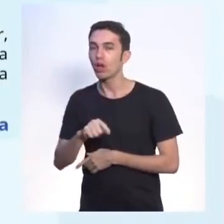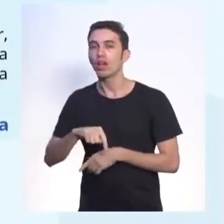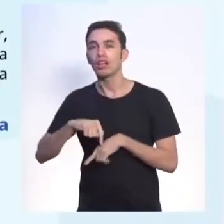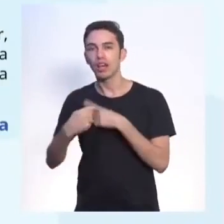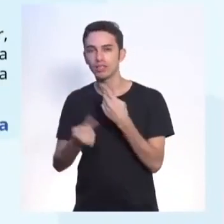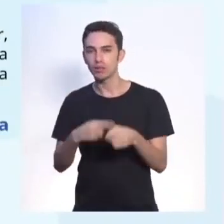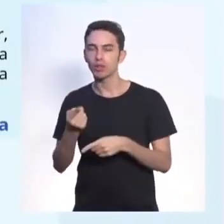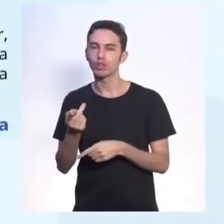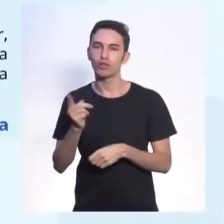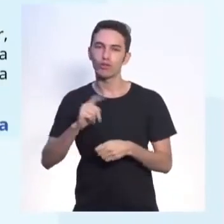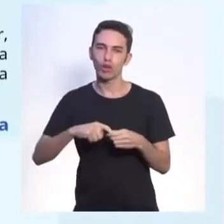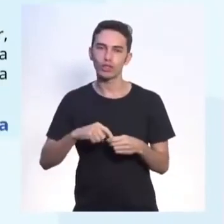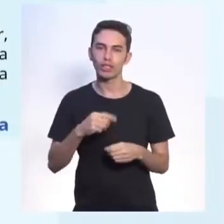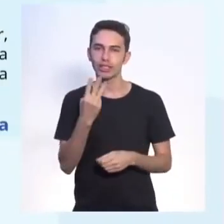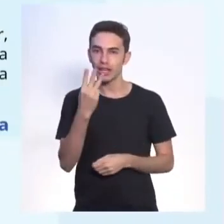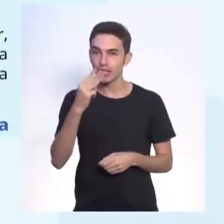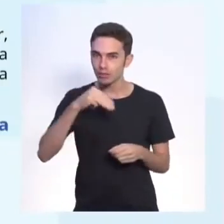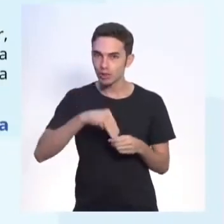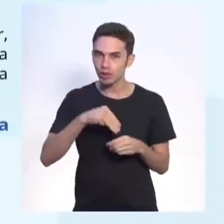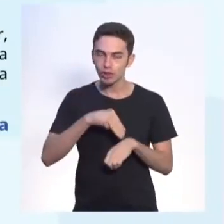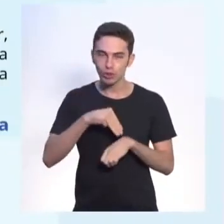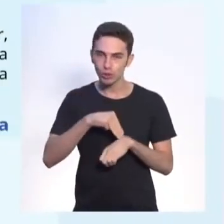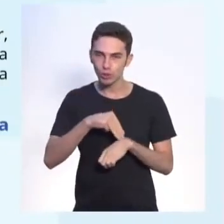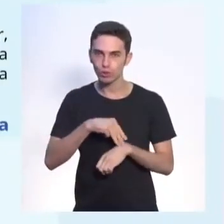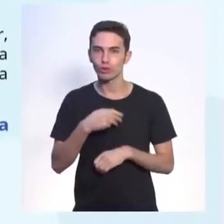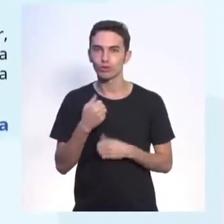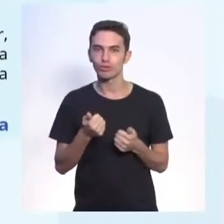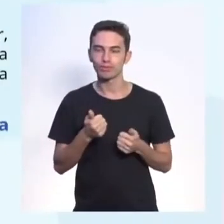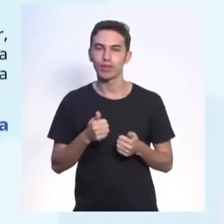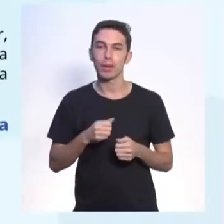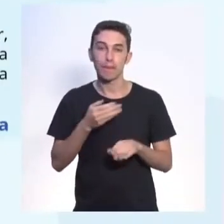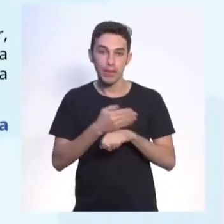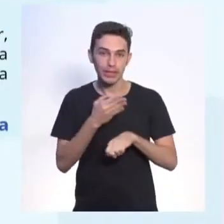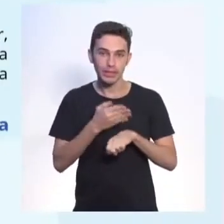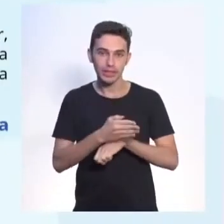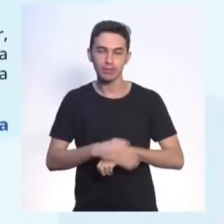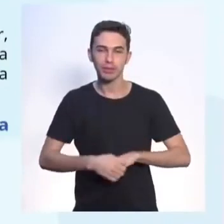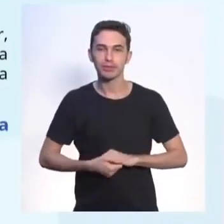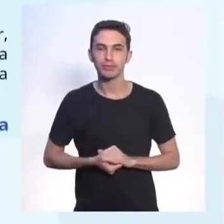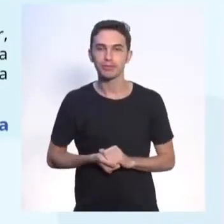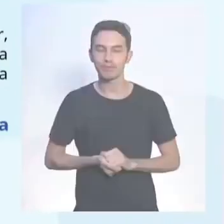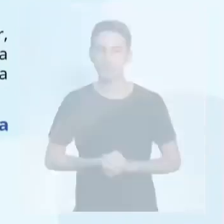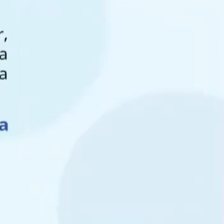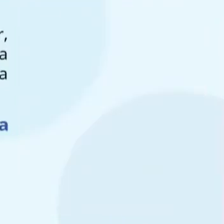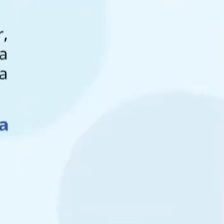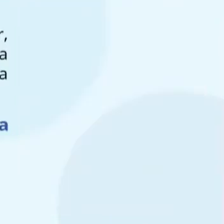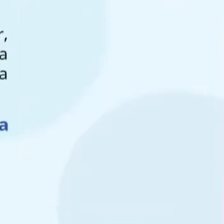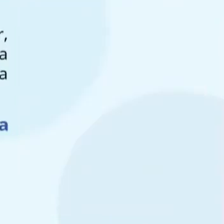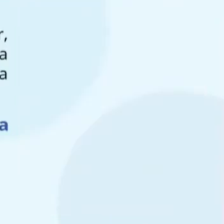nós voltamos em 3 minutos. Participe!